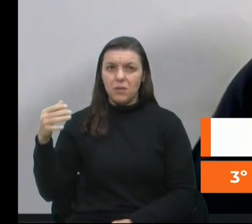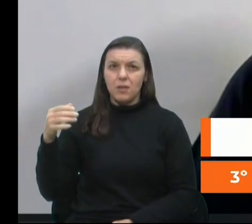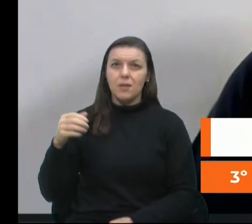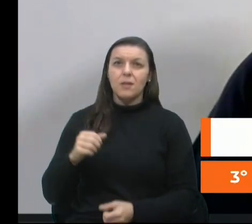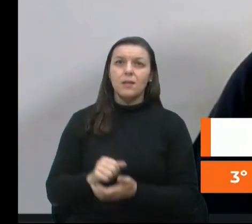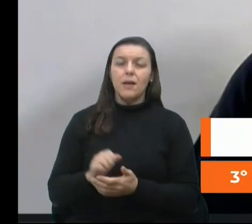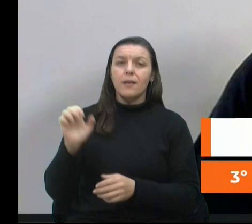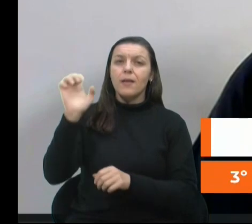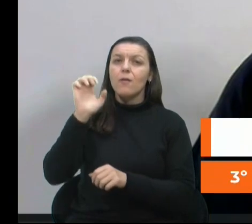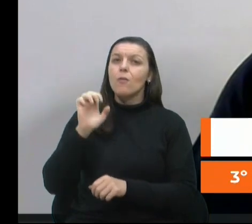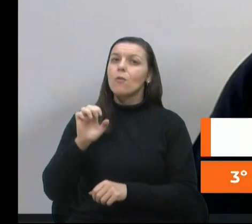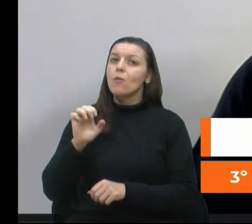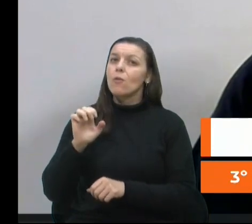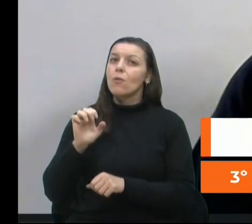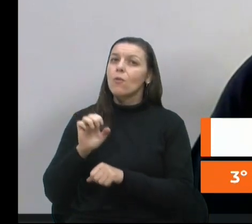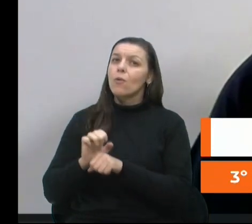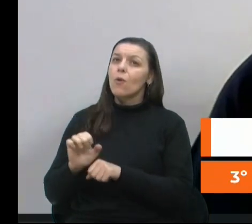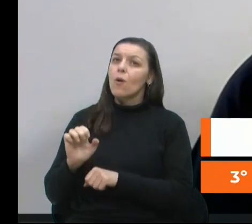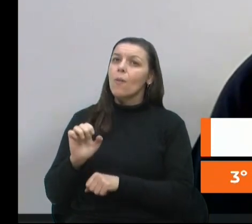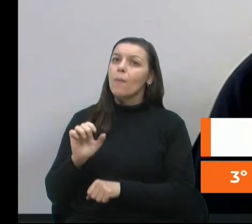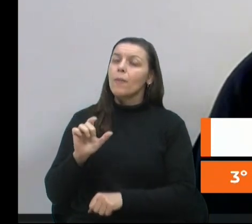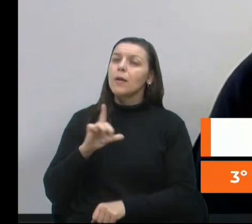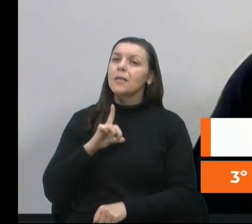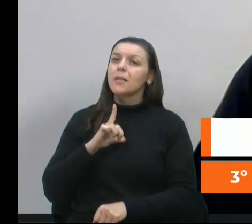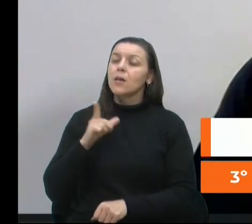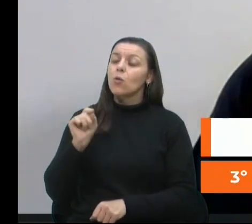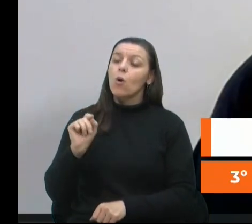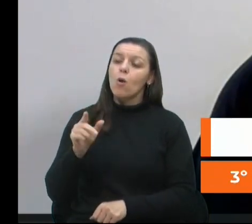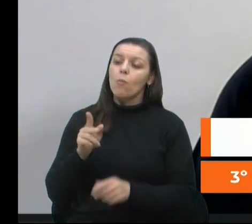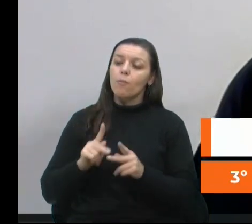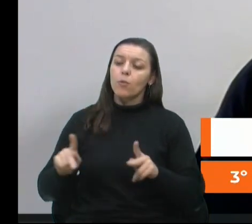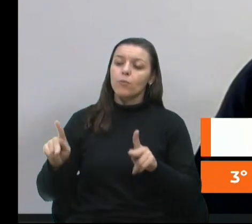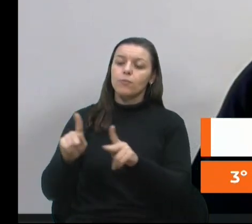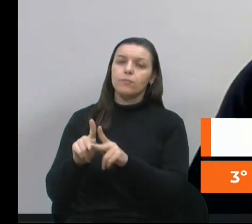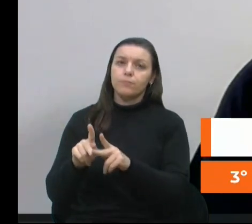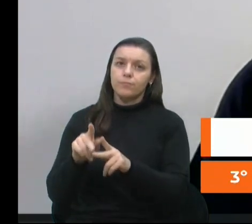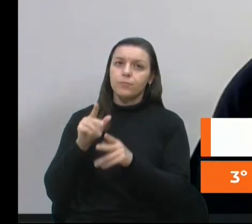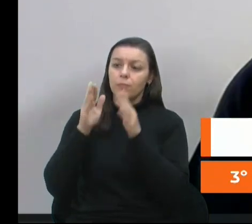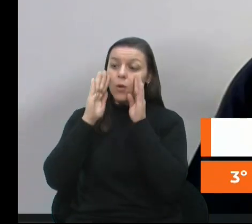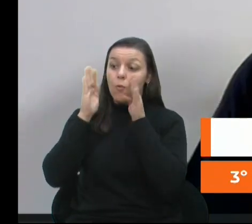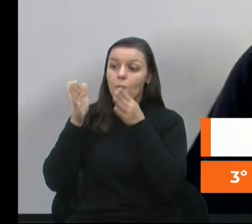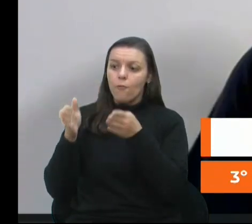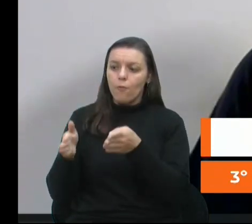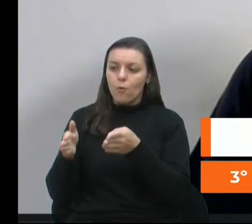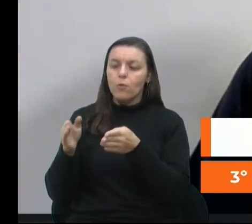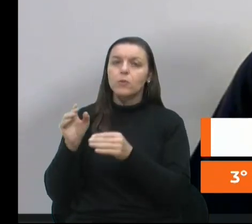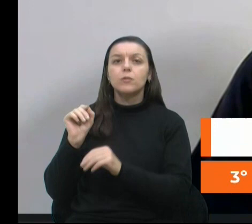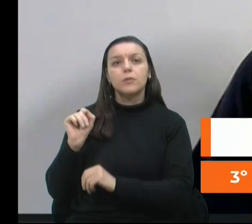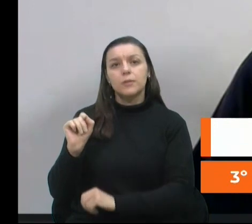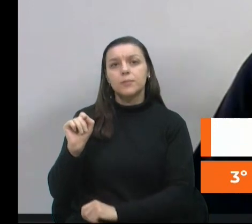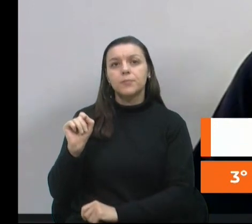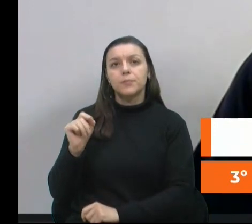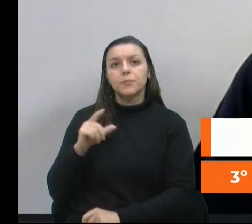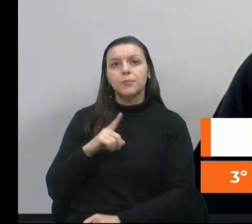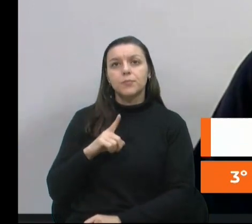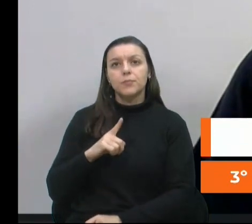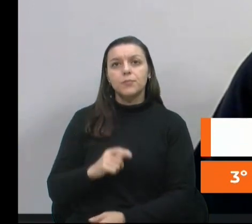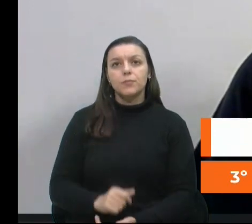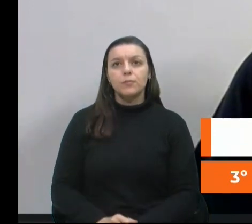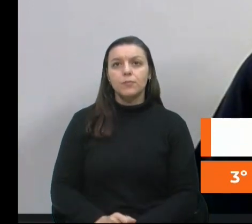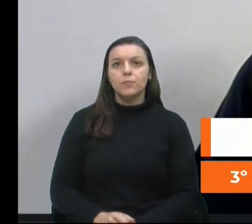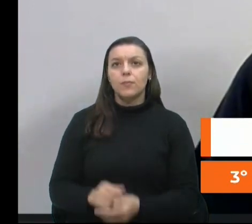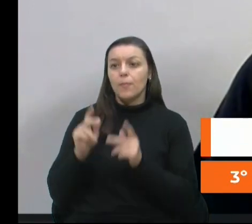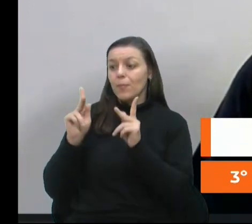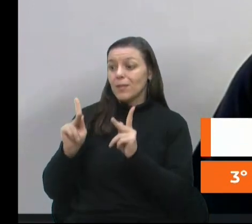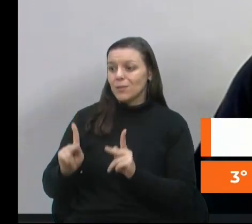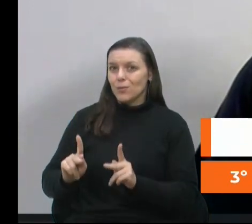Europa. E o foco desse público, ou melhor, o foco da sociedade era buscar